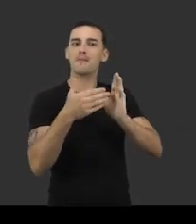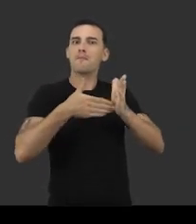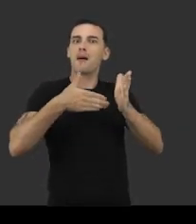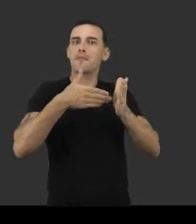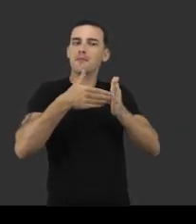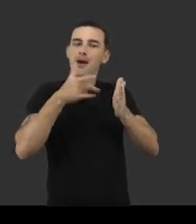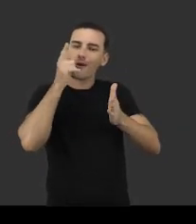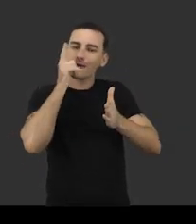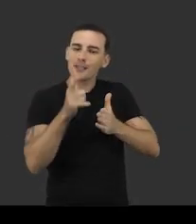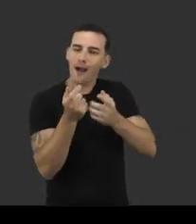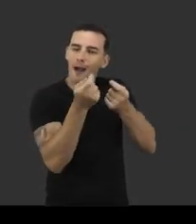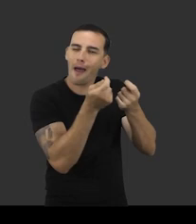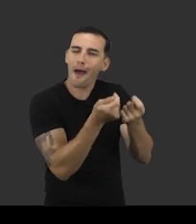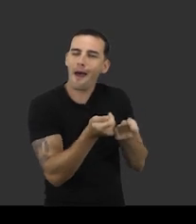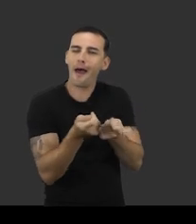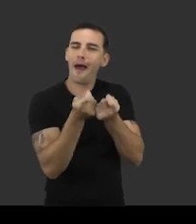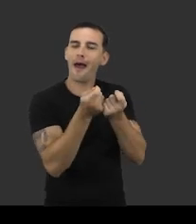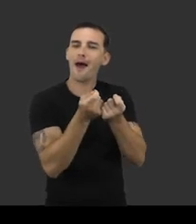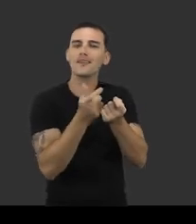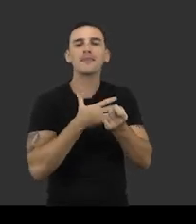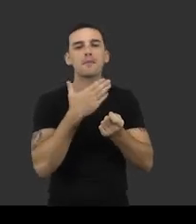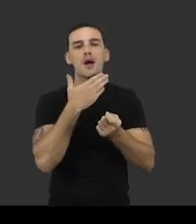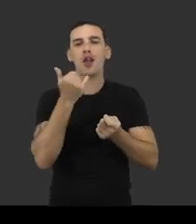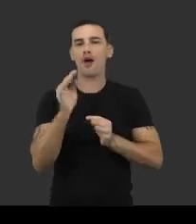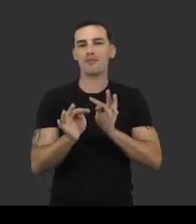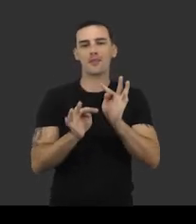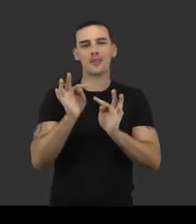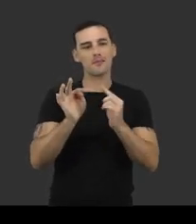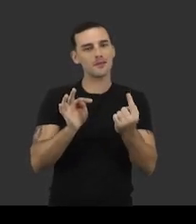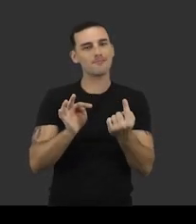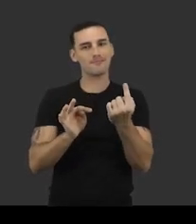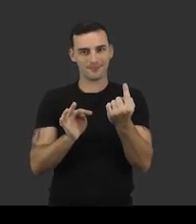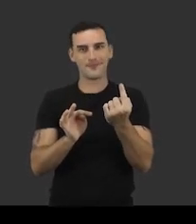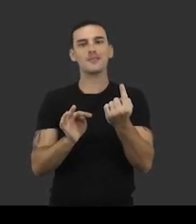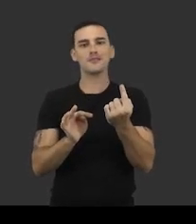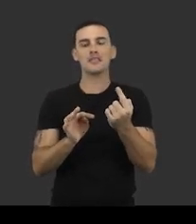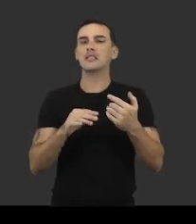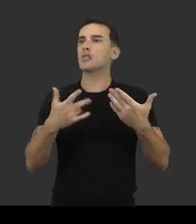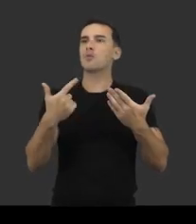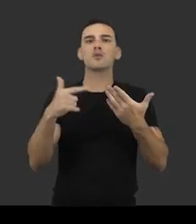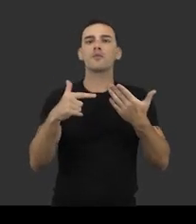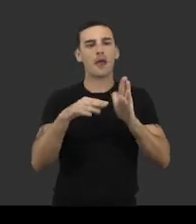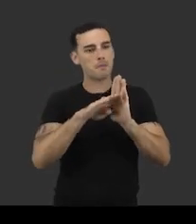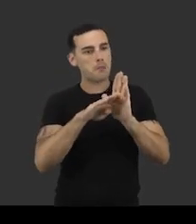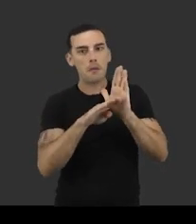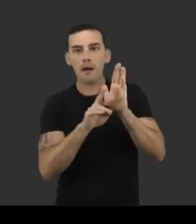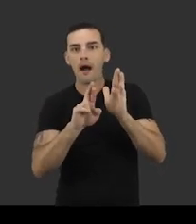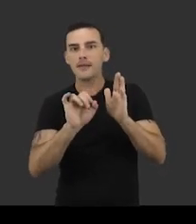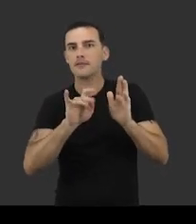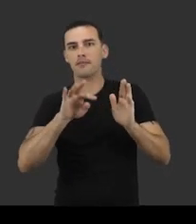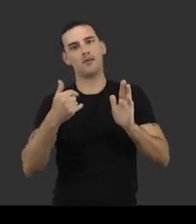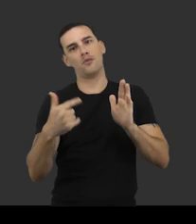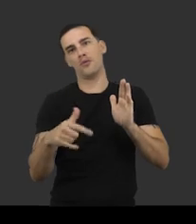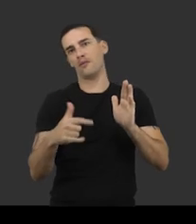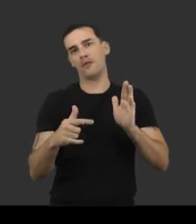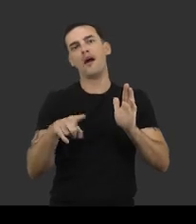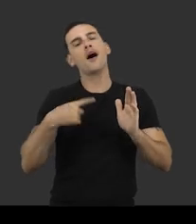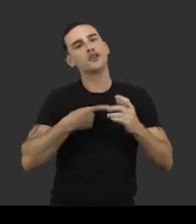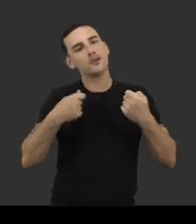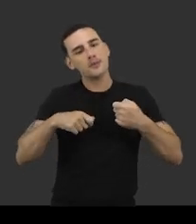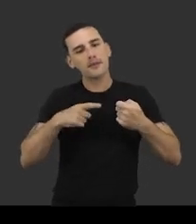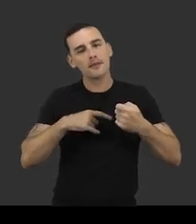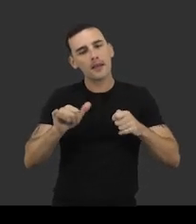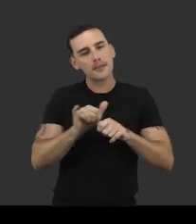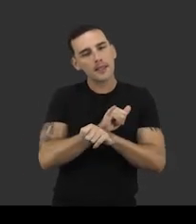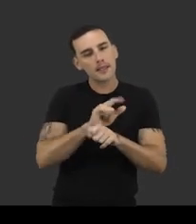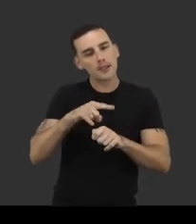barreiras para sempre fazer um plano de tratamento individualizado. Não tem uma receita de bolo. Não tem uma receita de bolo e a gente vai